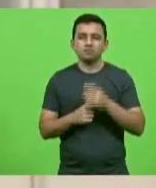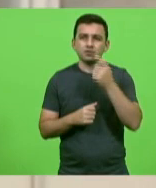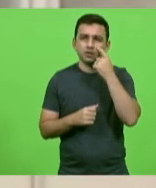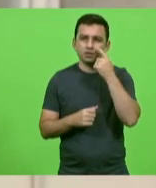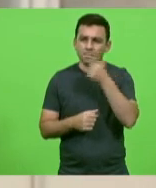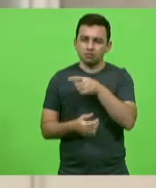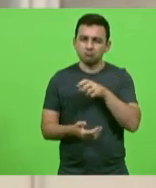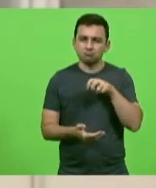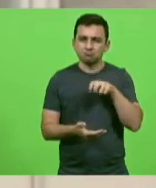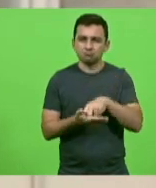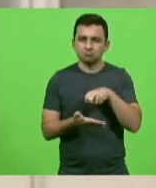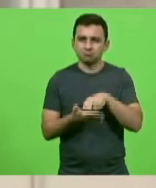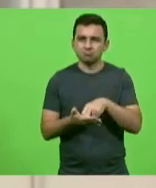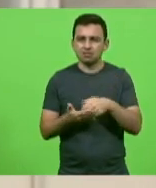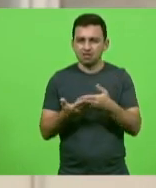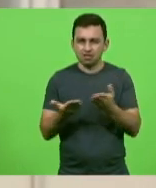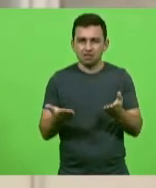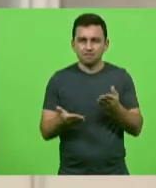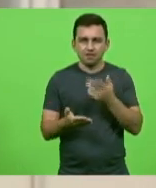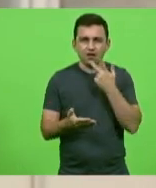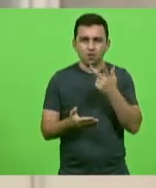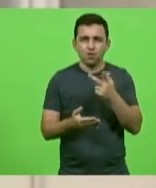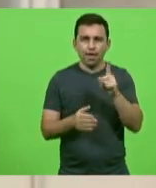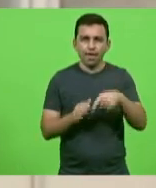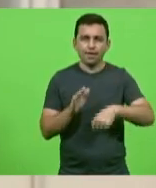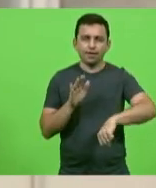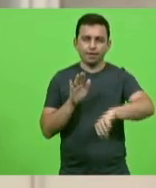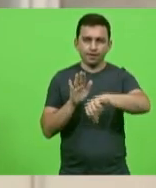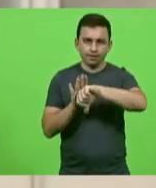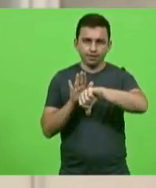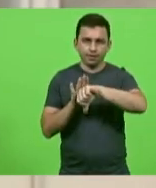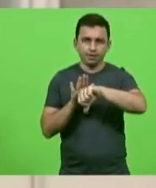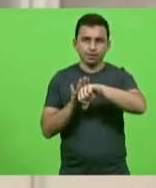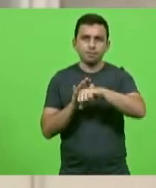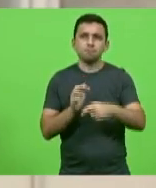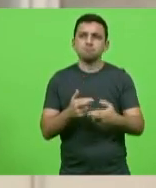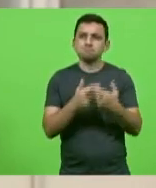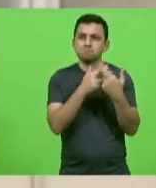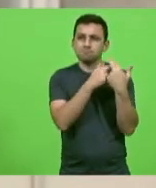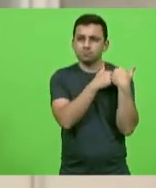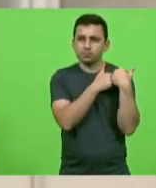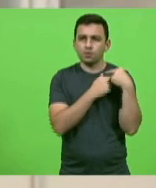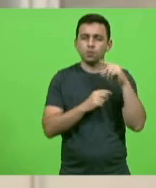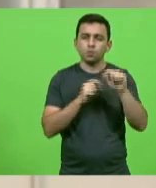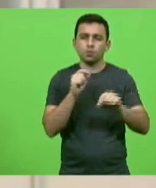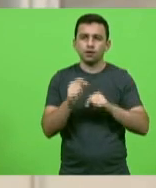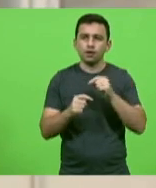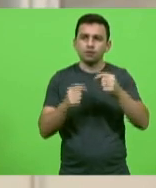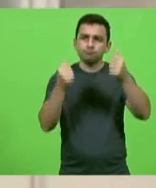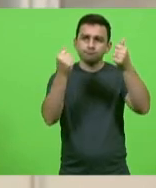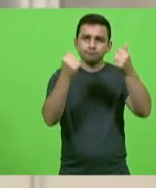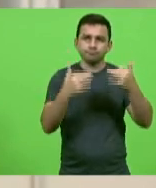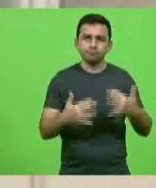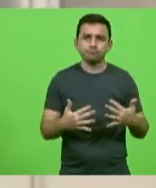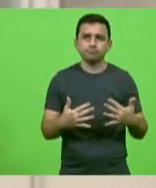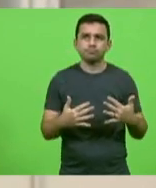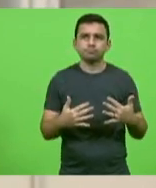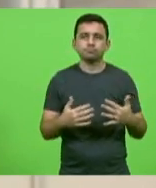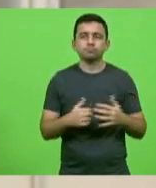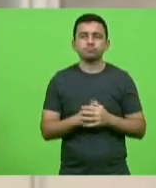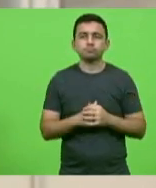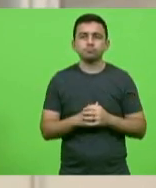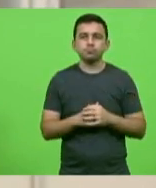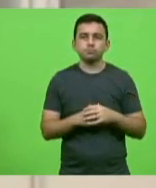imputada ao denunciado o suposto crime de responsabilidade consistem nas declarações feitas